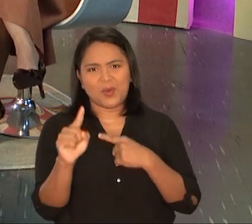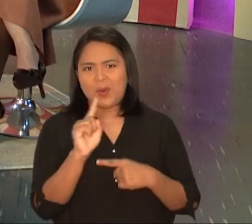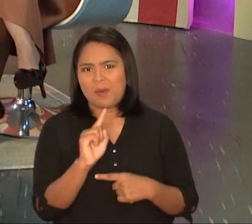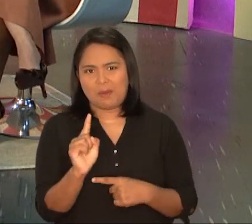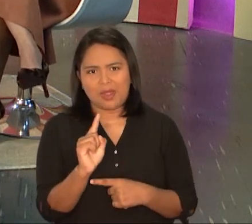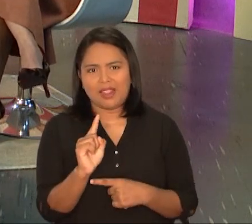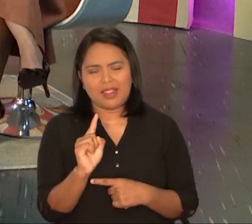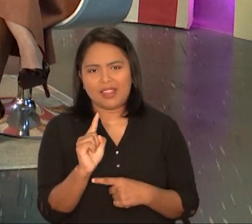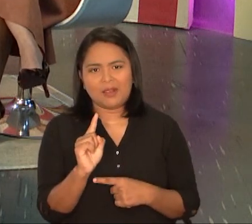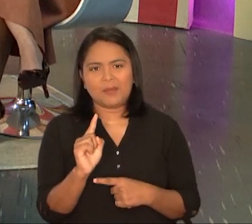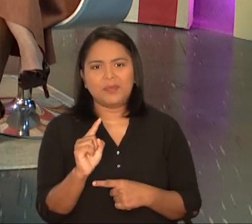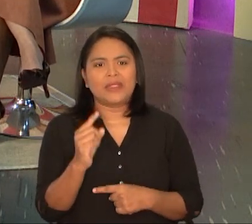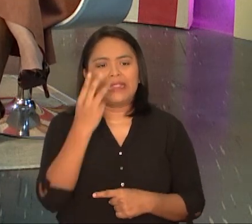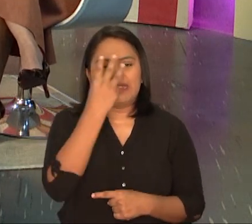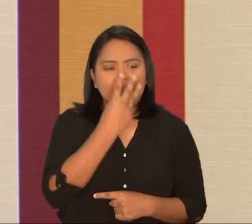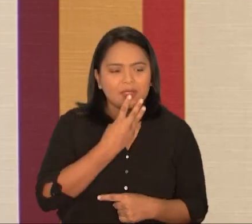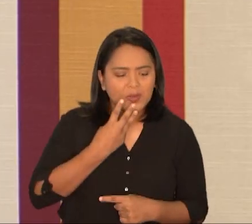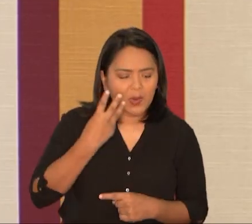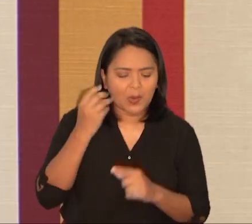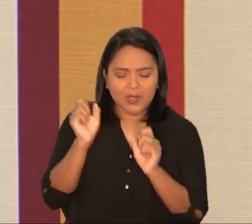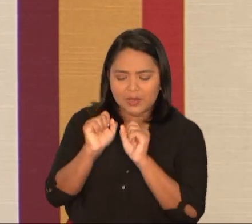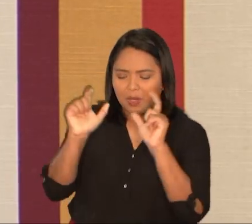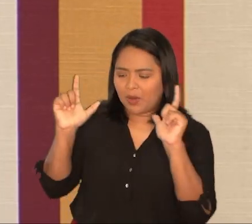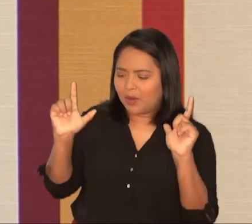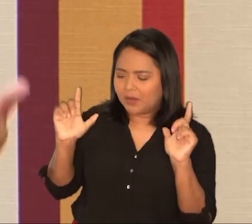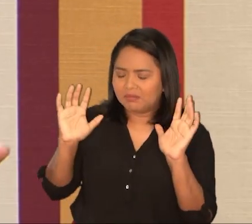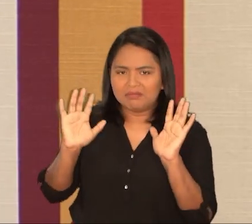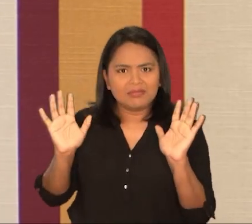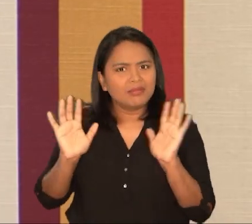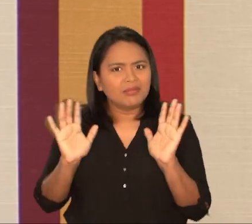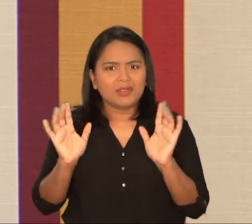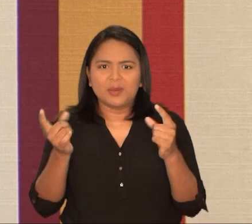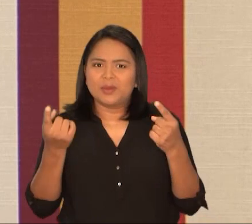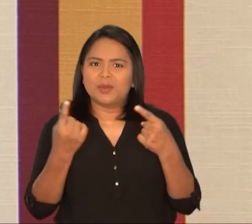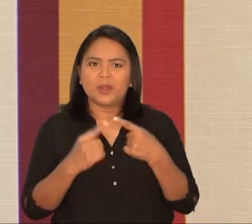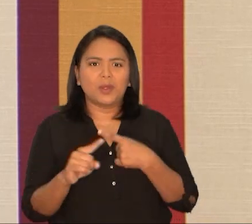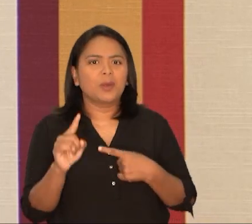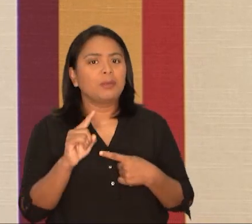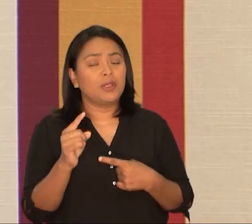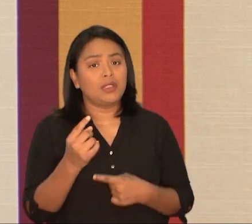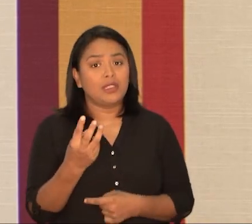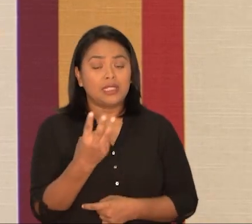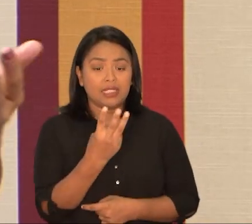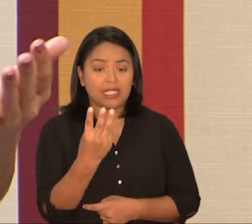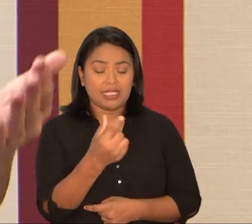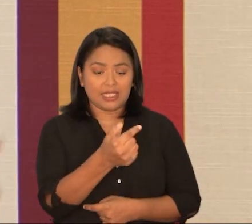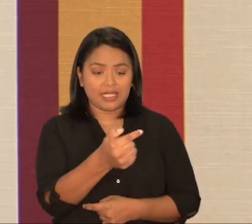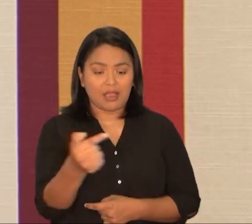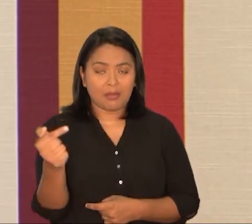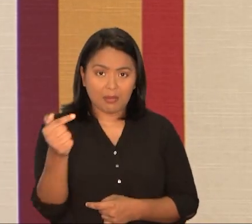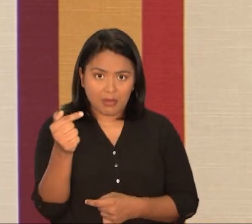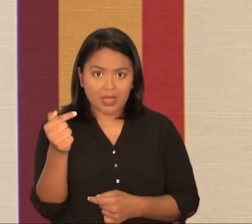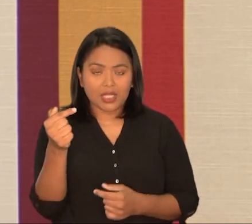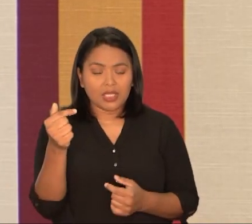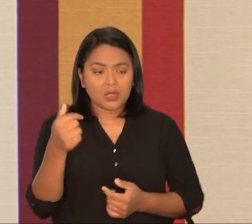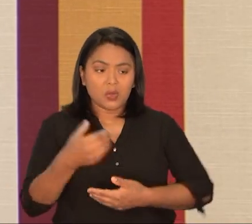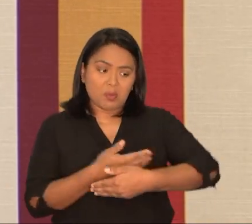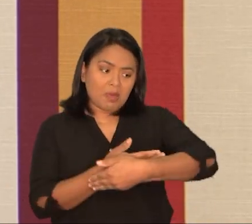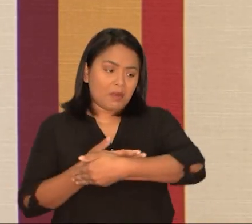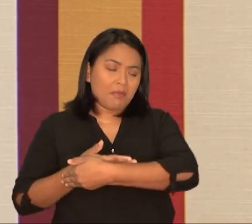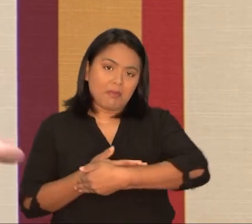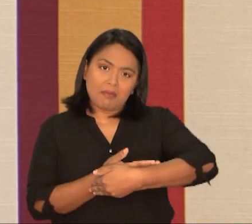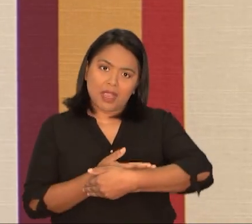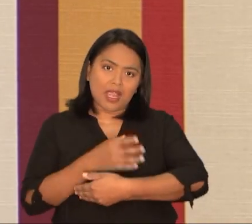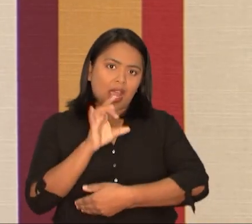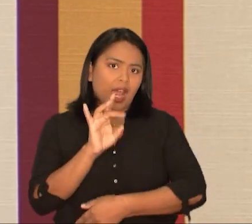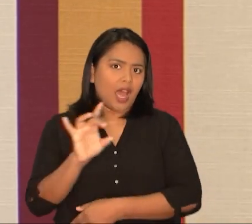reloginho, não funciona dessa forma, né? Pelo contrário, nas primeiras semanas, realmente, o bebê tem uma demanda ali que a gente não consegue prever,